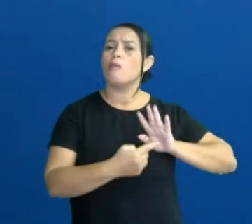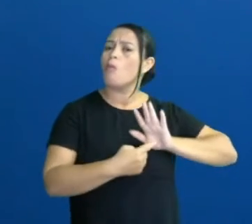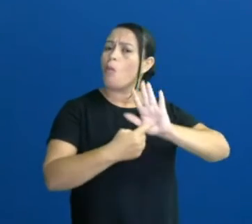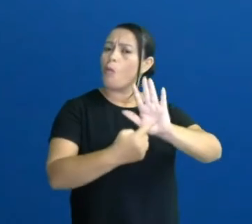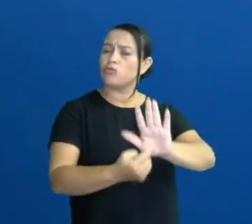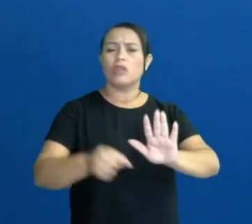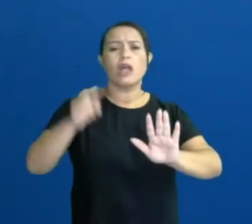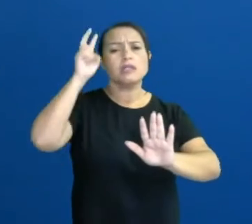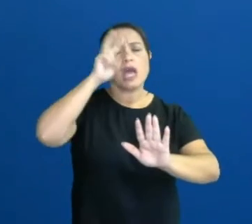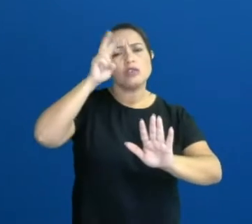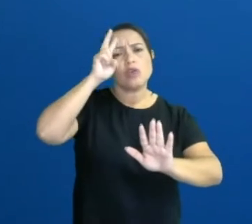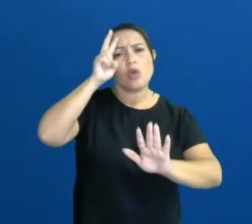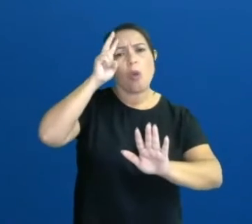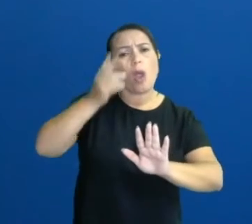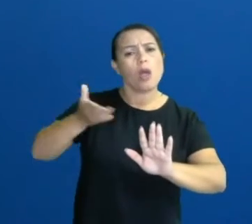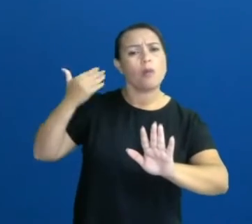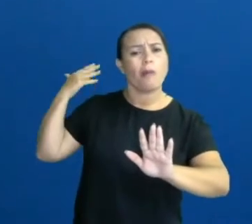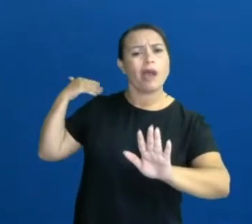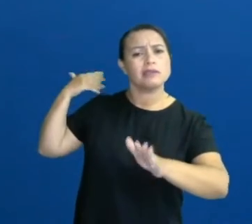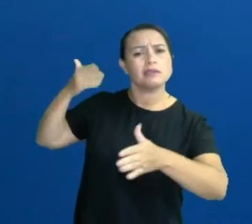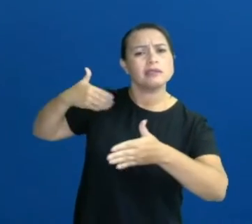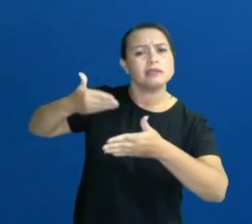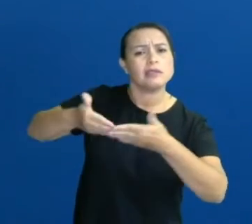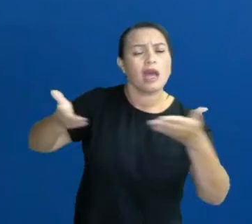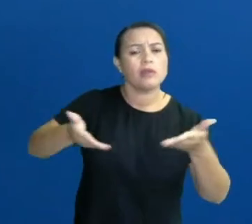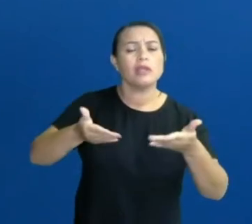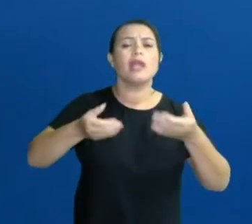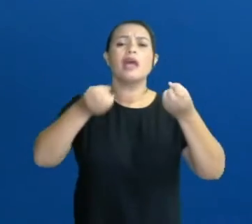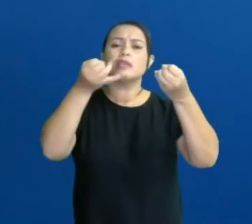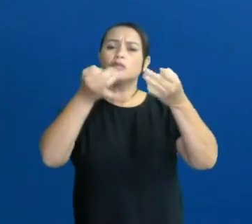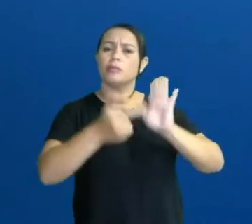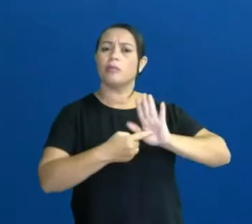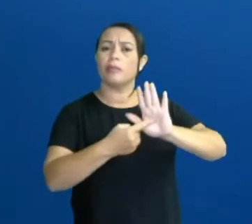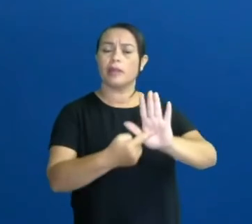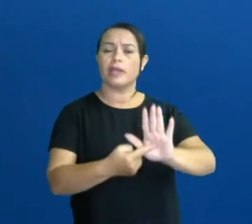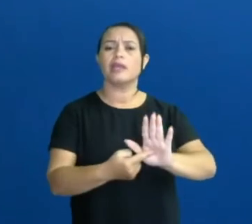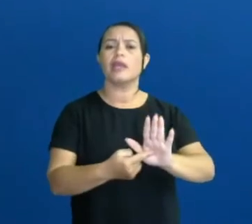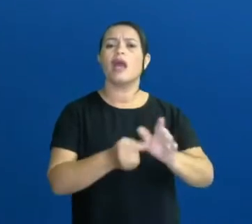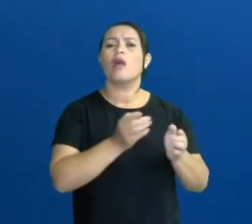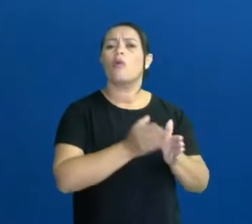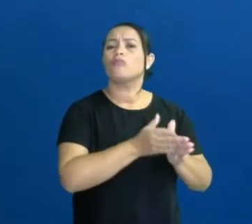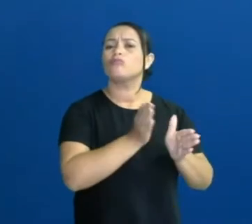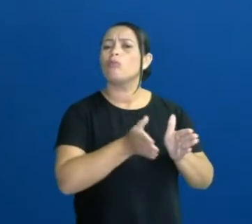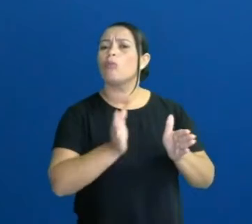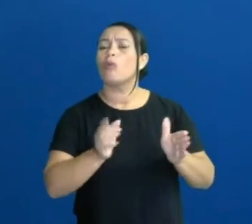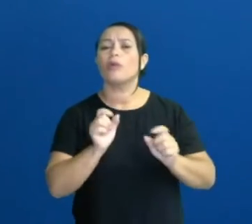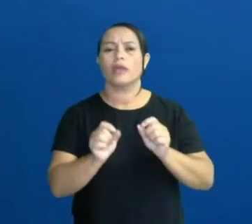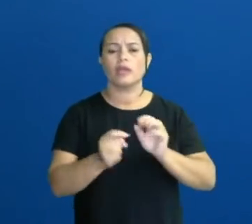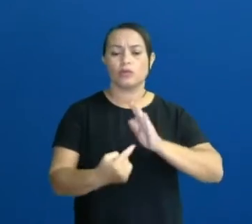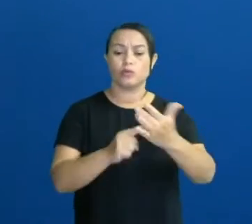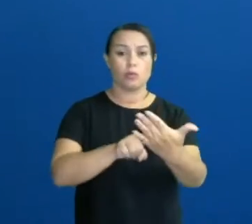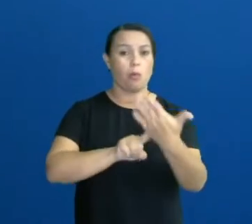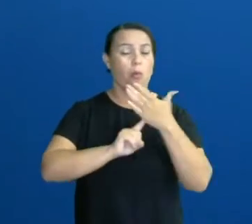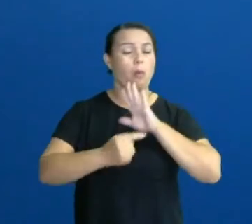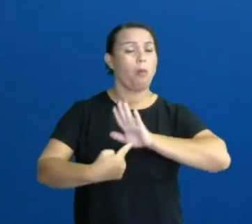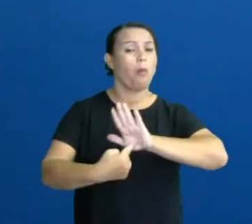essa historicidade, esse ponto cronológico que nos mostra